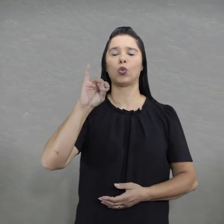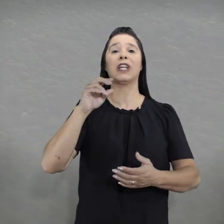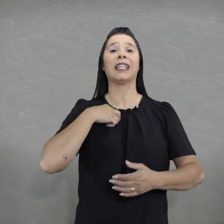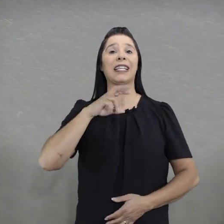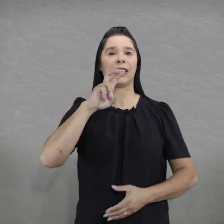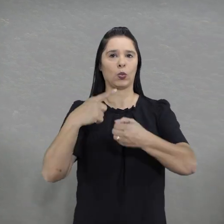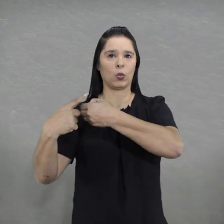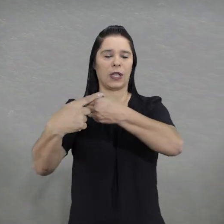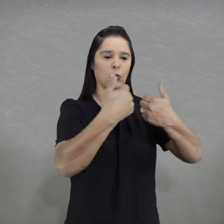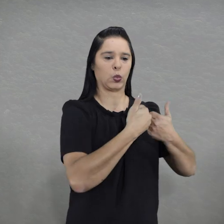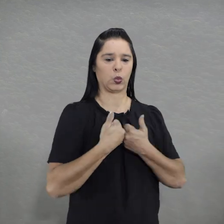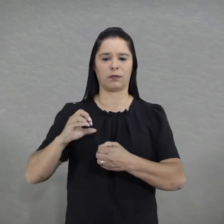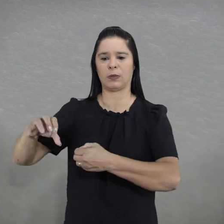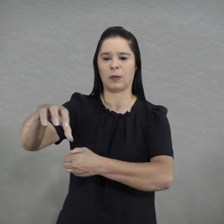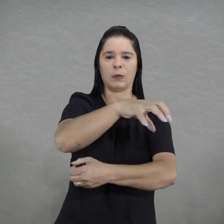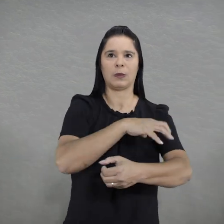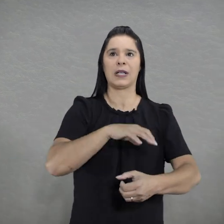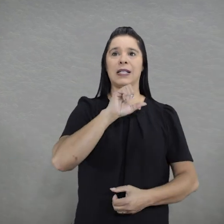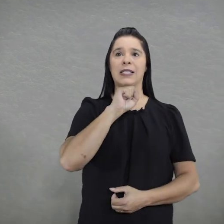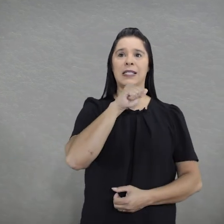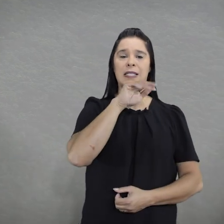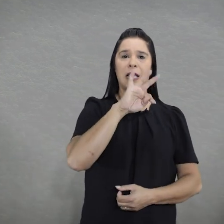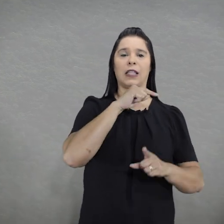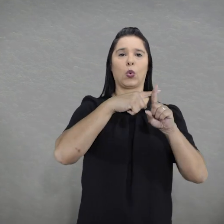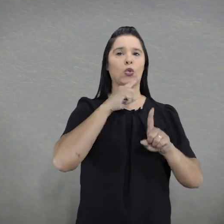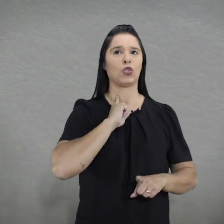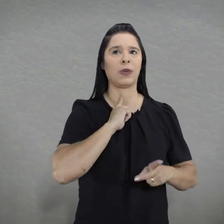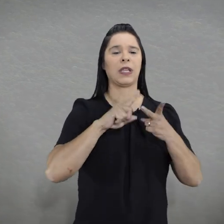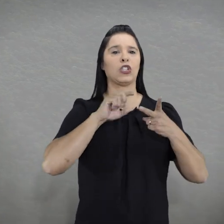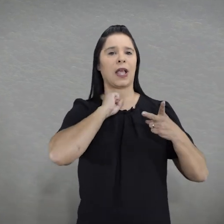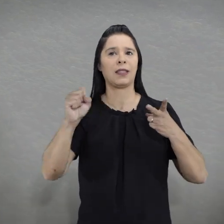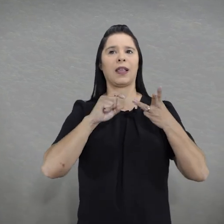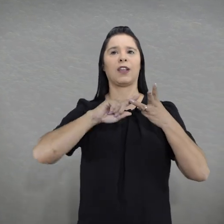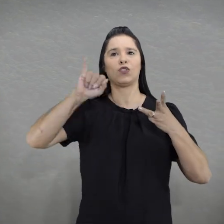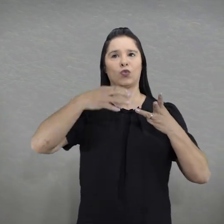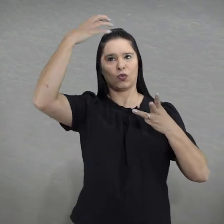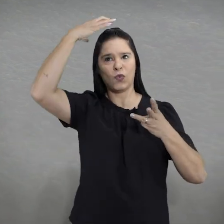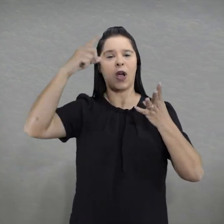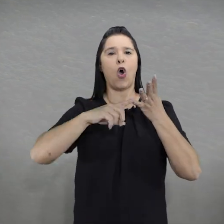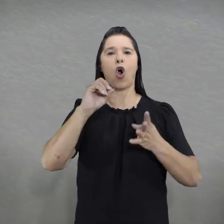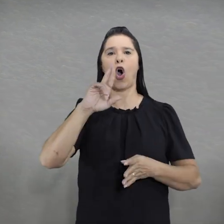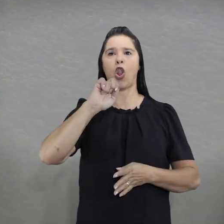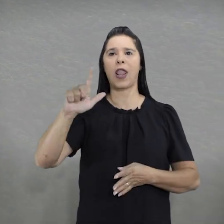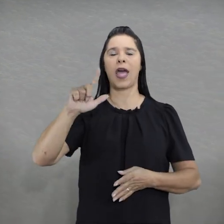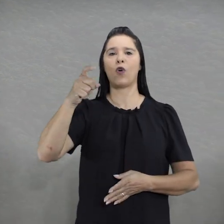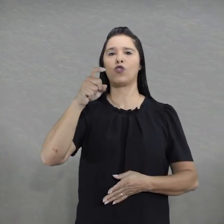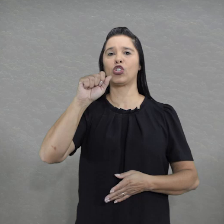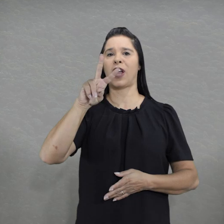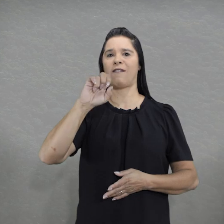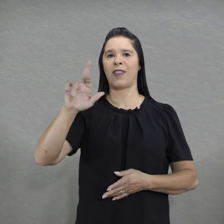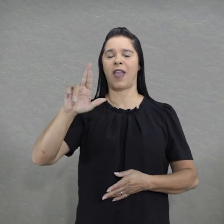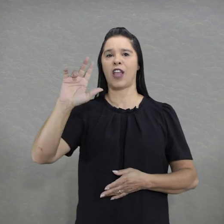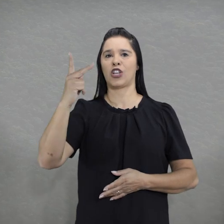5 municípios, Santa Cruz de Minas, Tiradentes, São João del Rei, Coronel Xavier